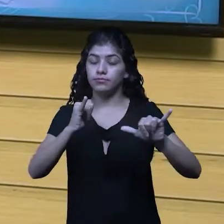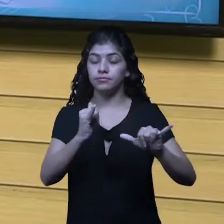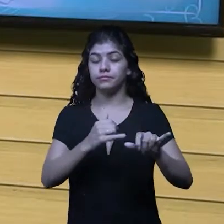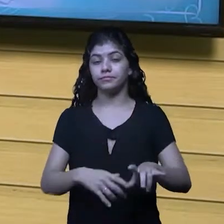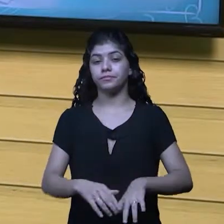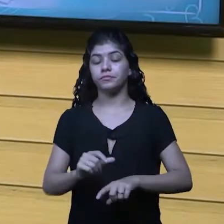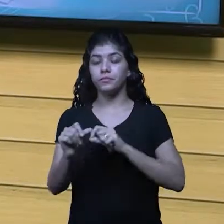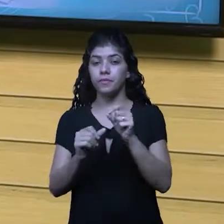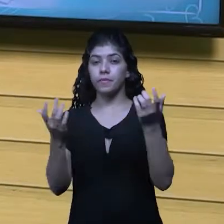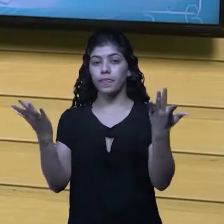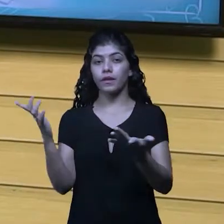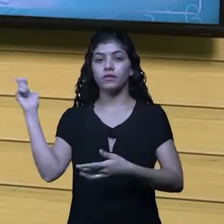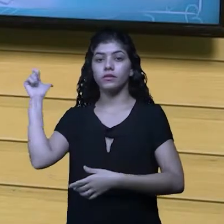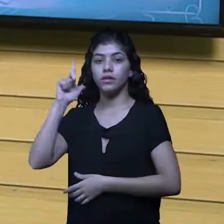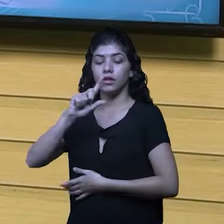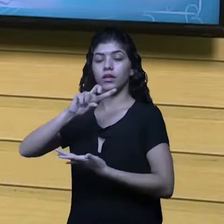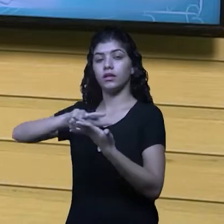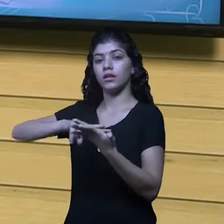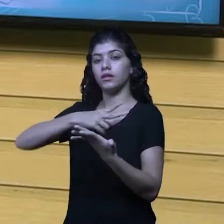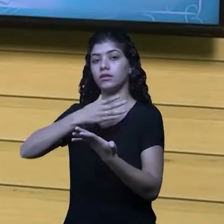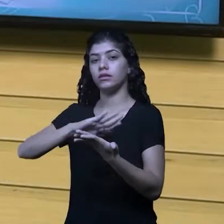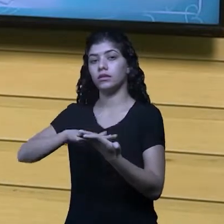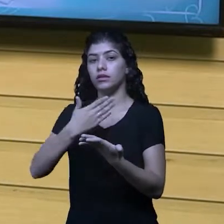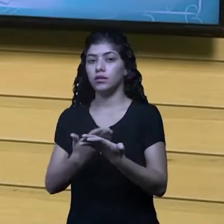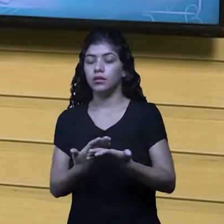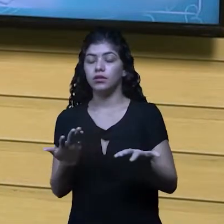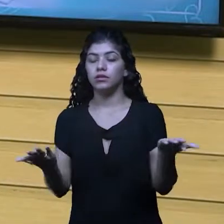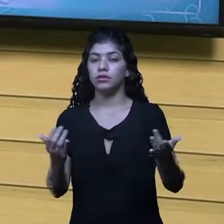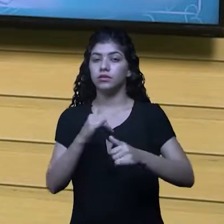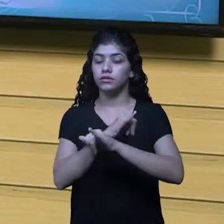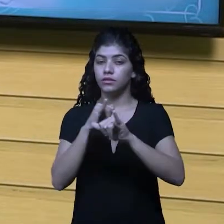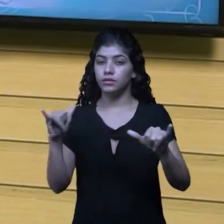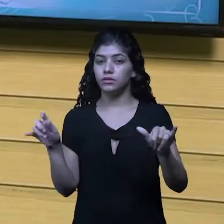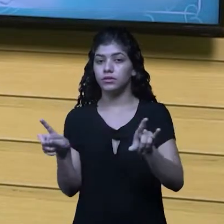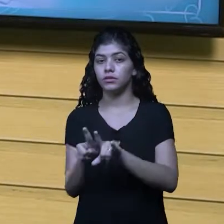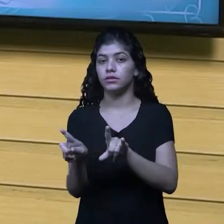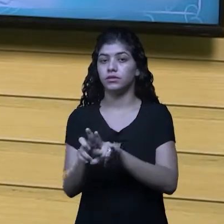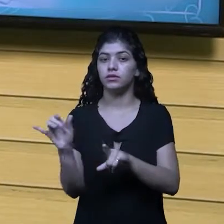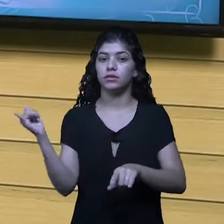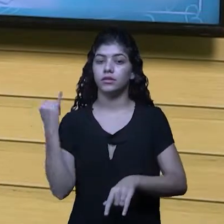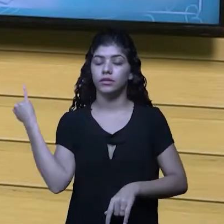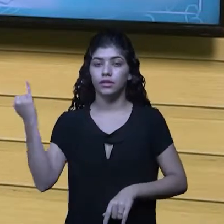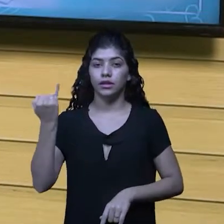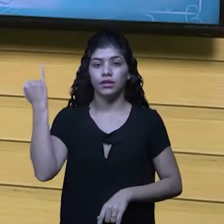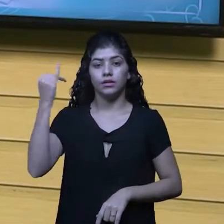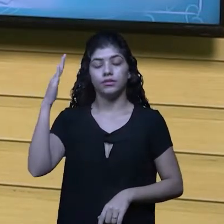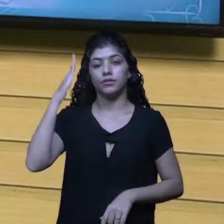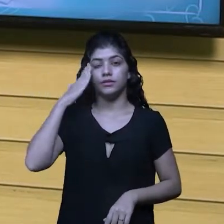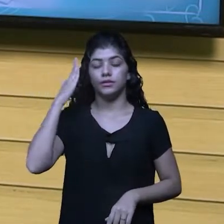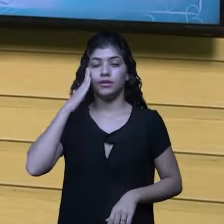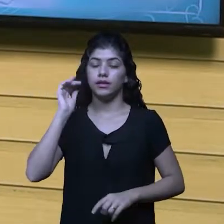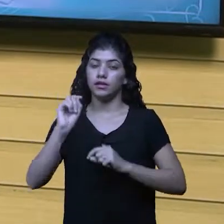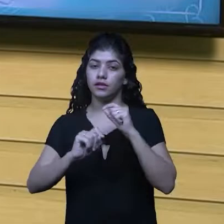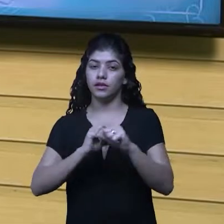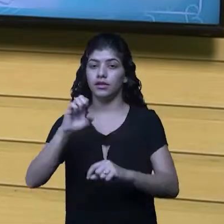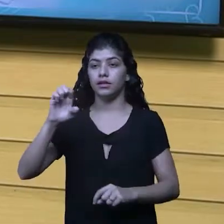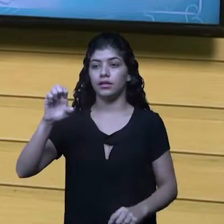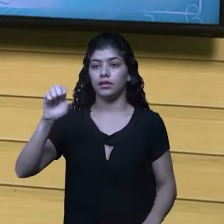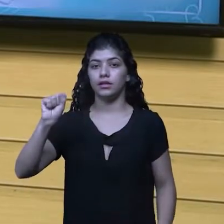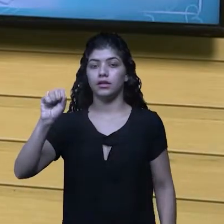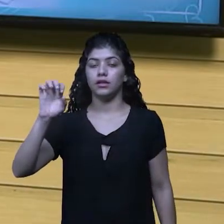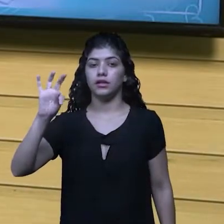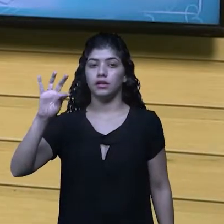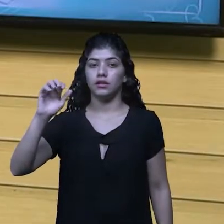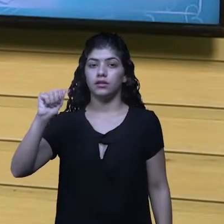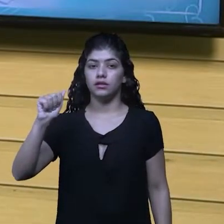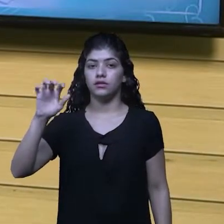gente conseguir interpretar essas informações. Isso é o mais importante que a gente deve entender de estatística, compreender